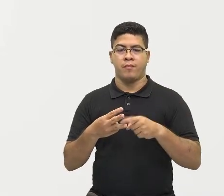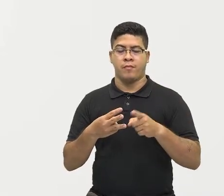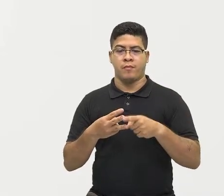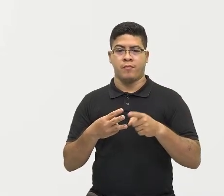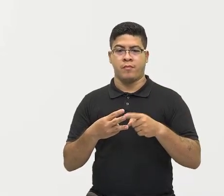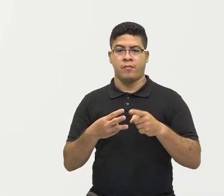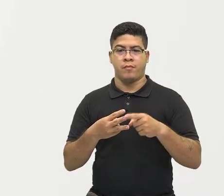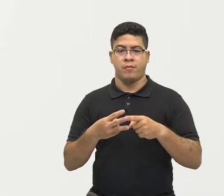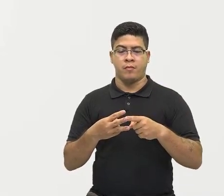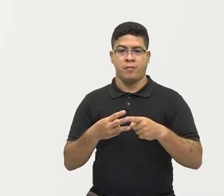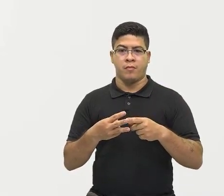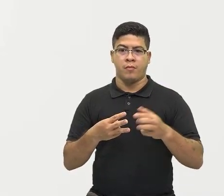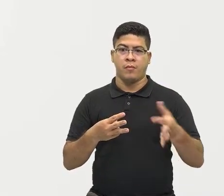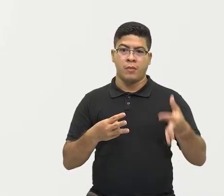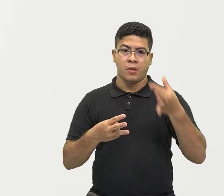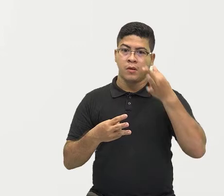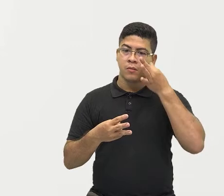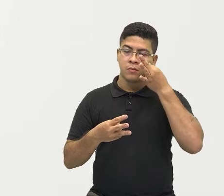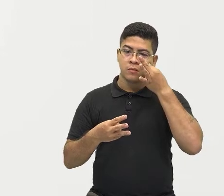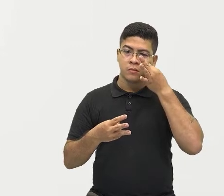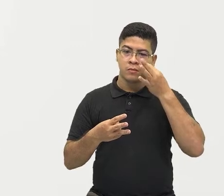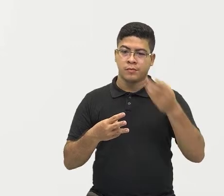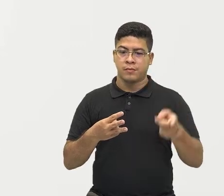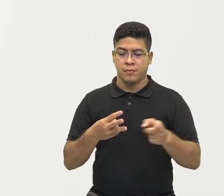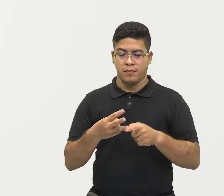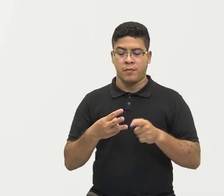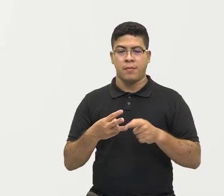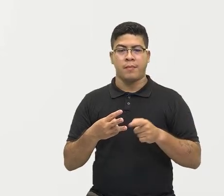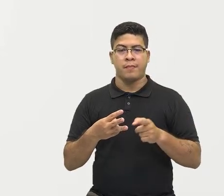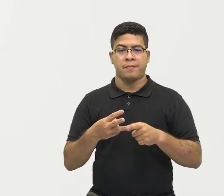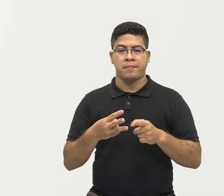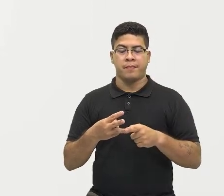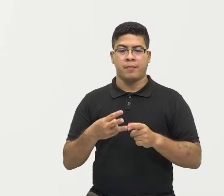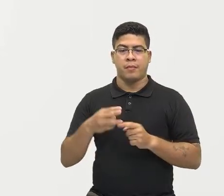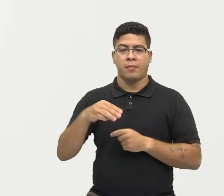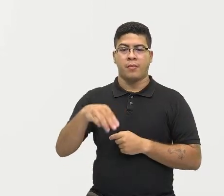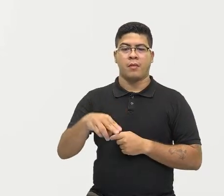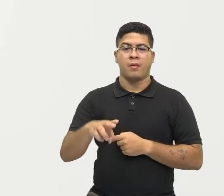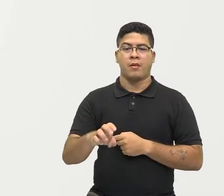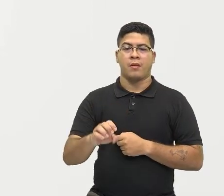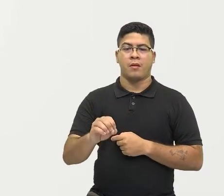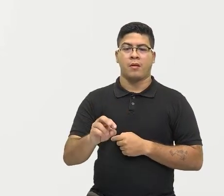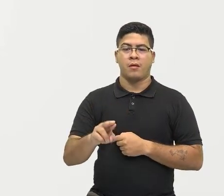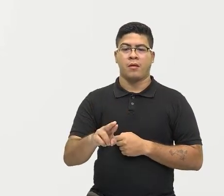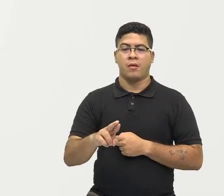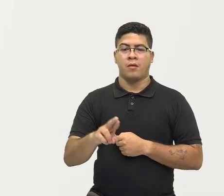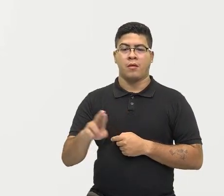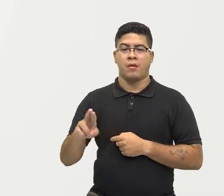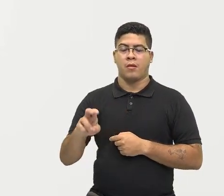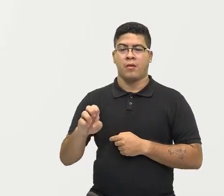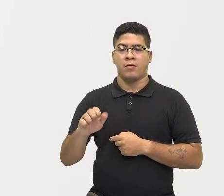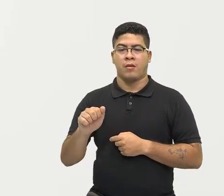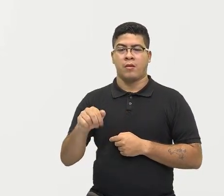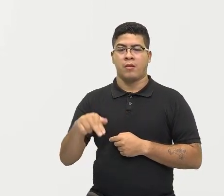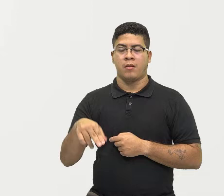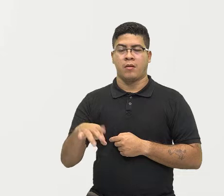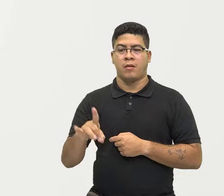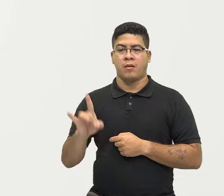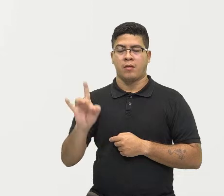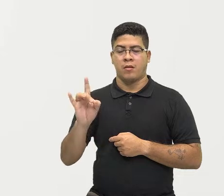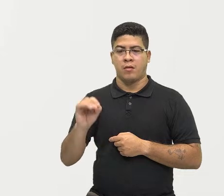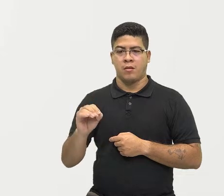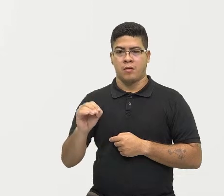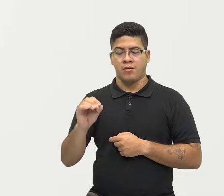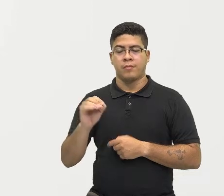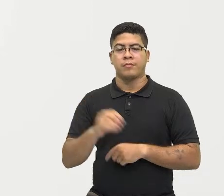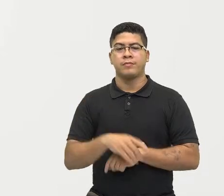a geração Presença e o neorrealismo. Então, dentro desse processo do